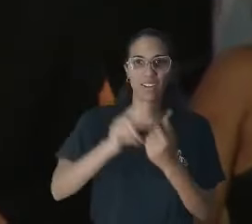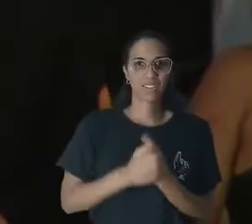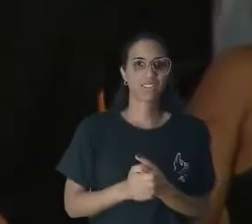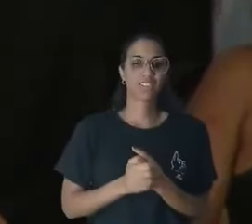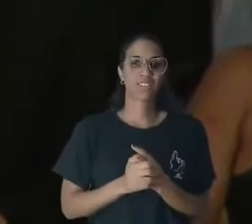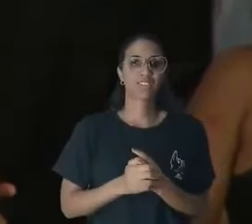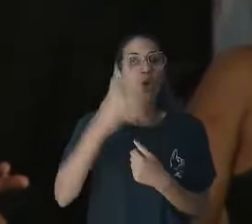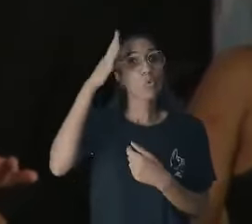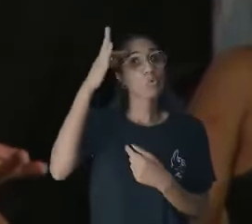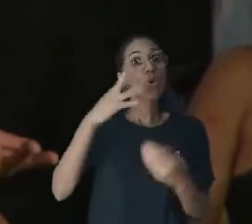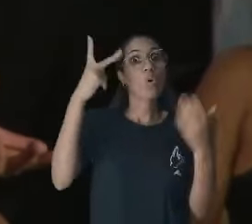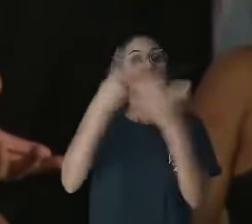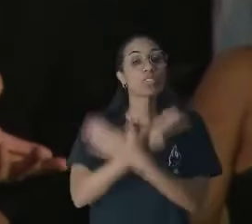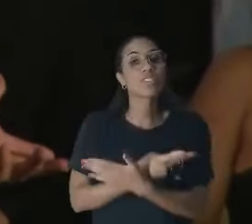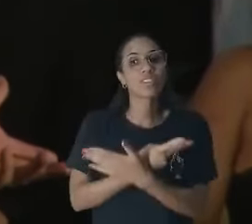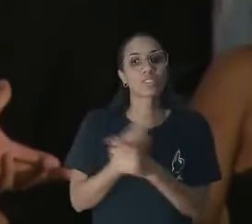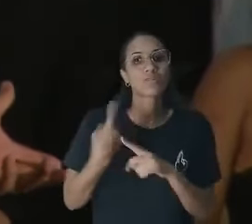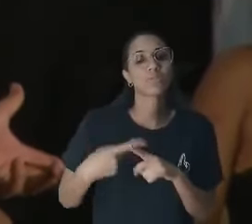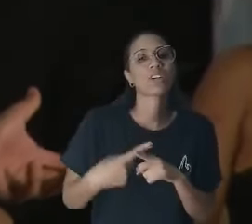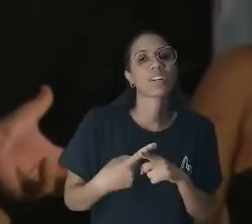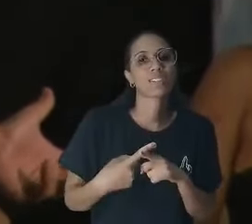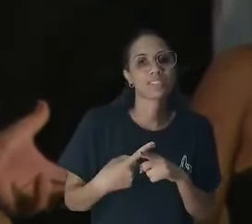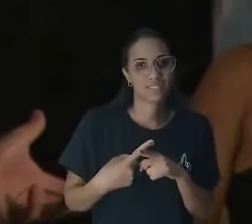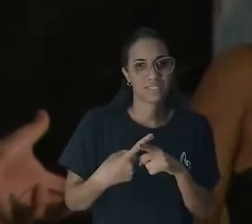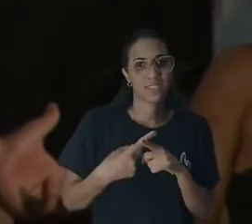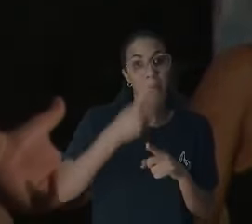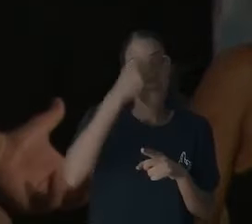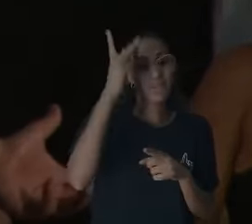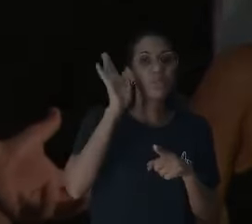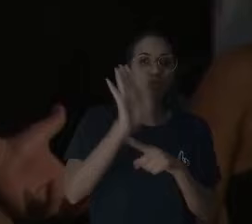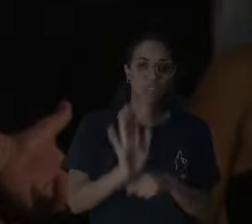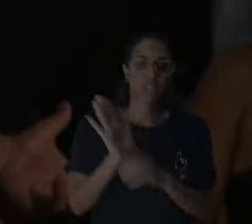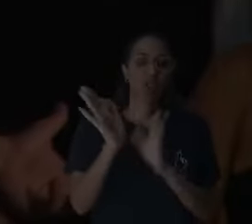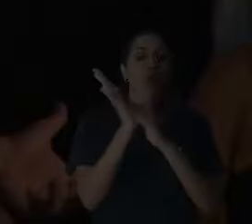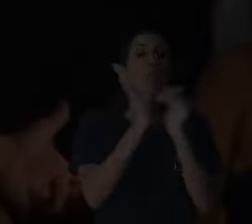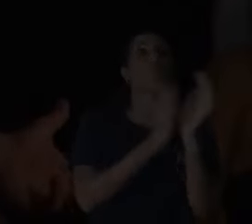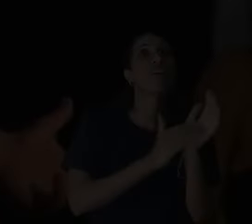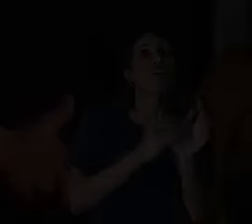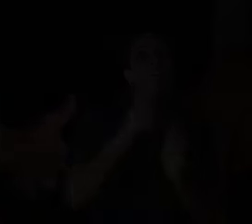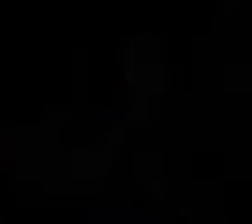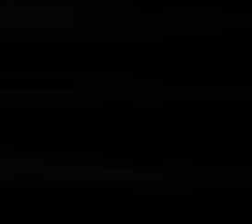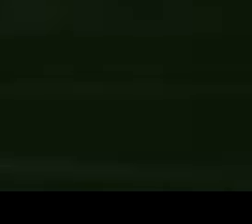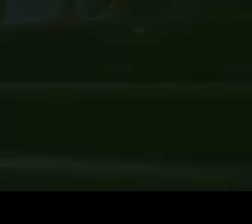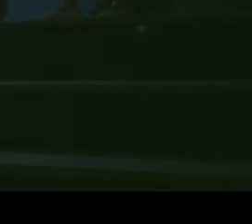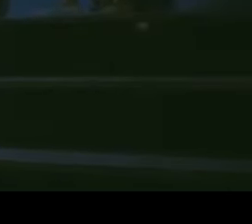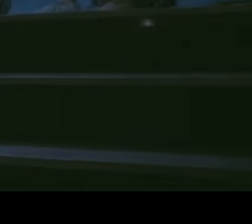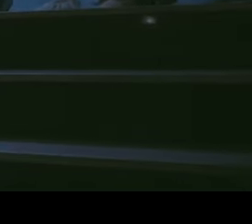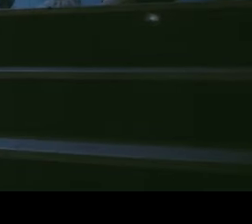realidade. Louvado seja o nome do Senhor.